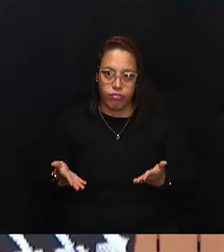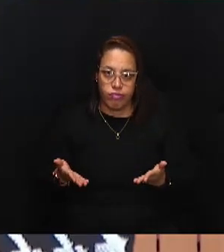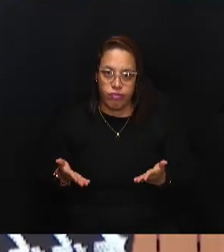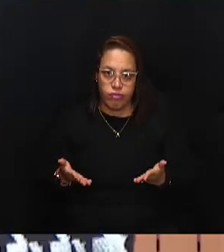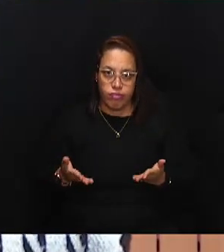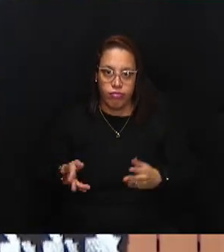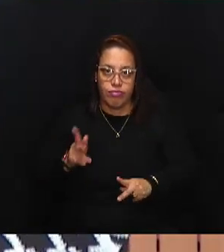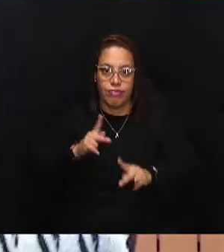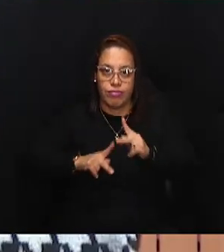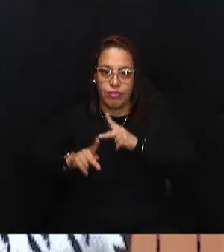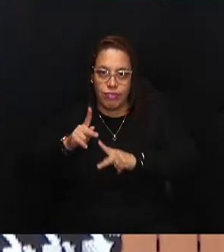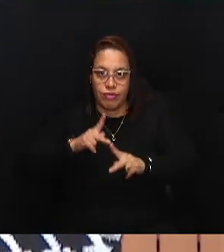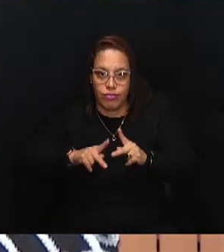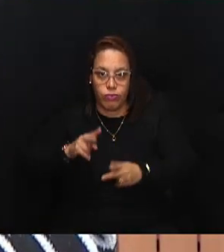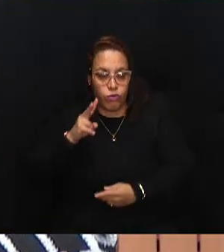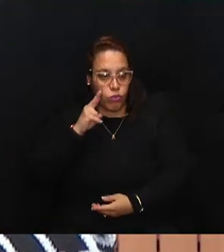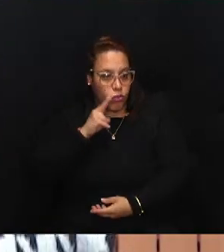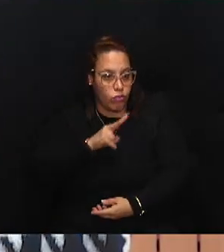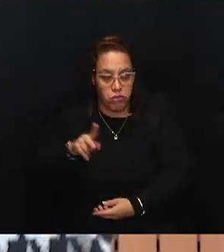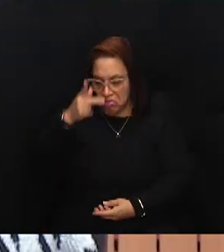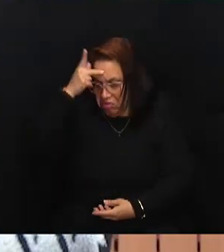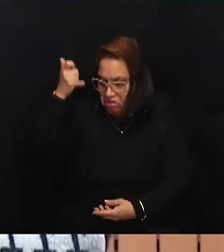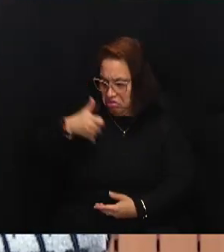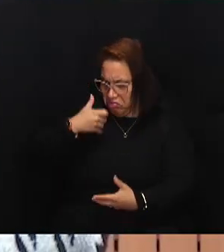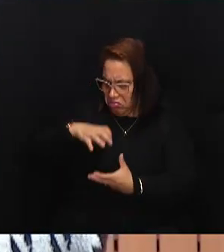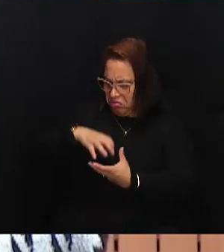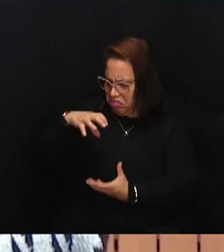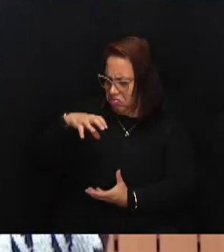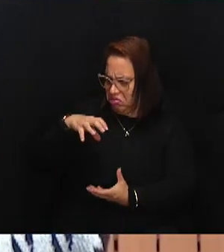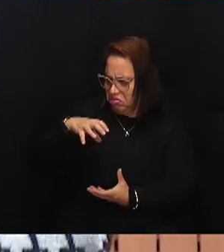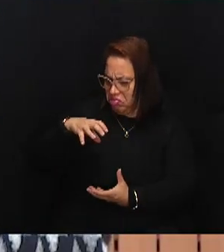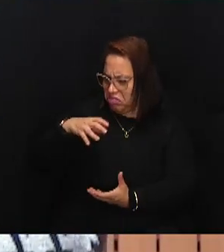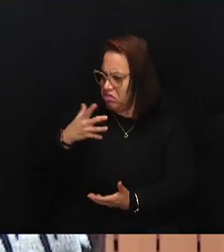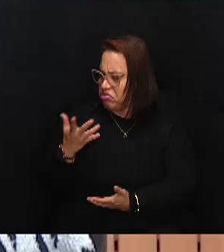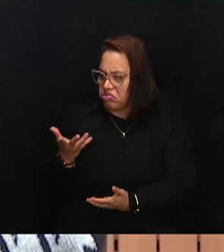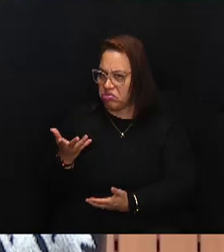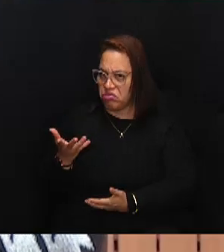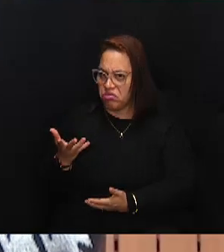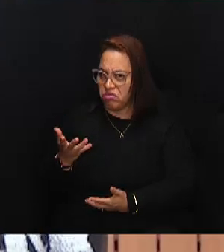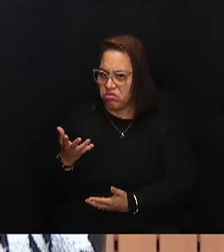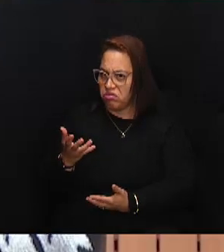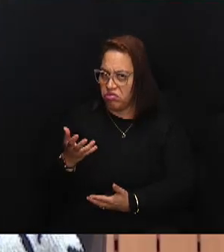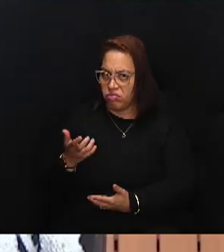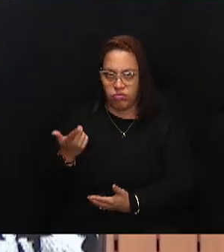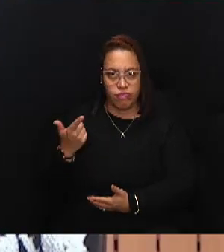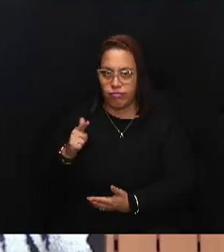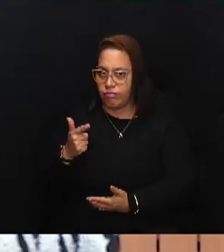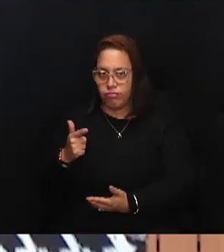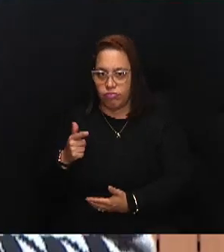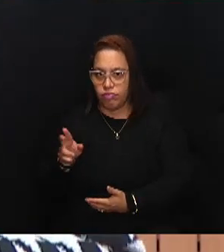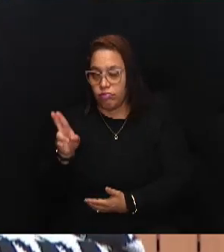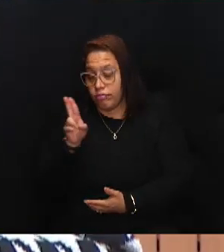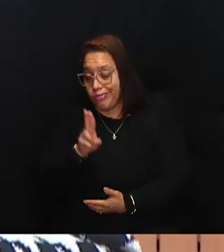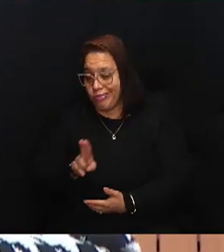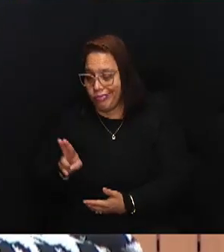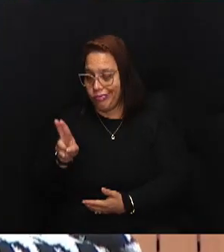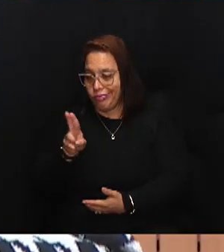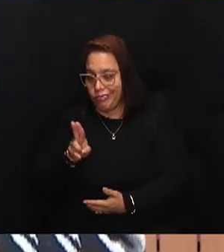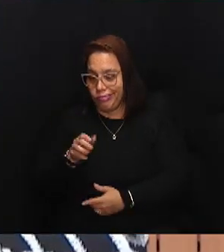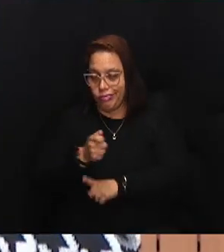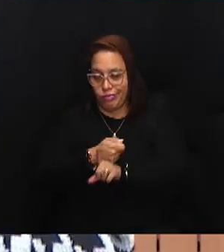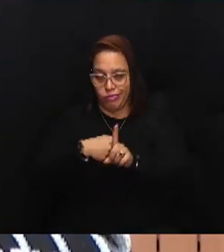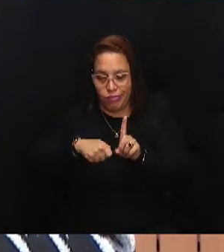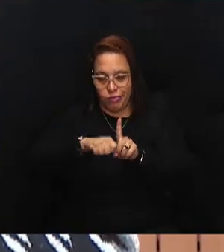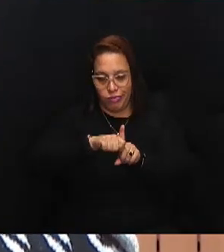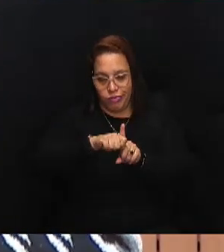a população olhe para a pessoa idosa como alguém que não mais seja útil para a